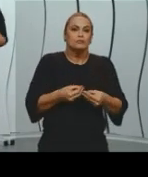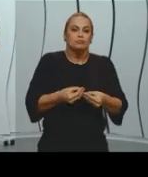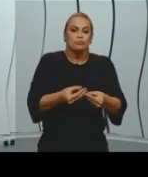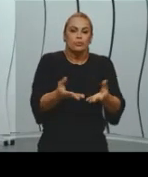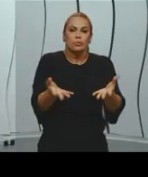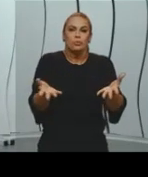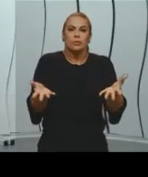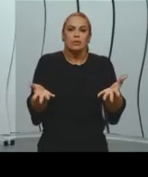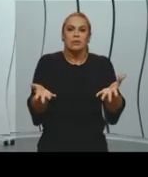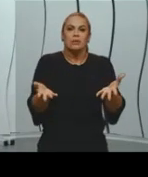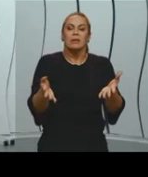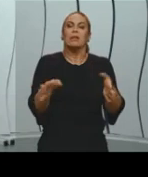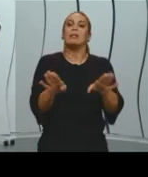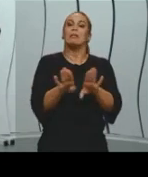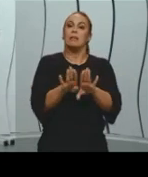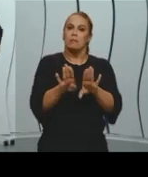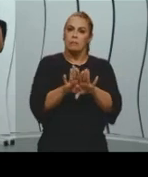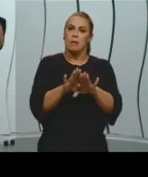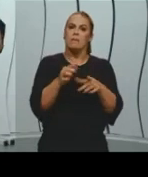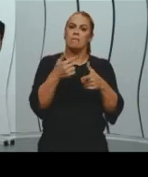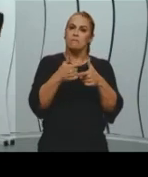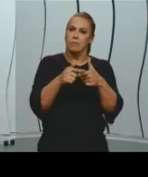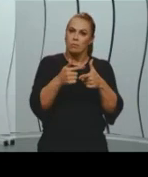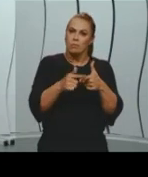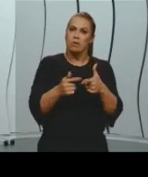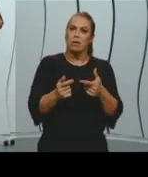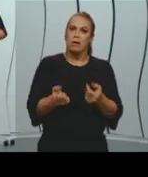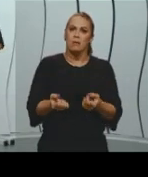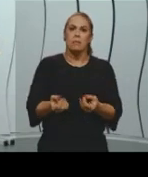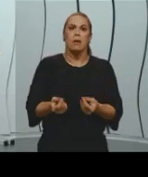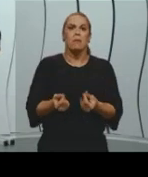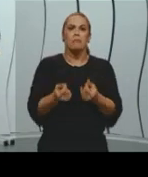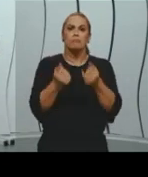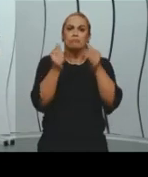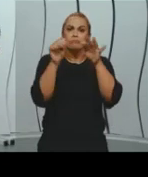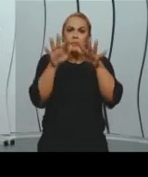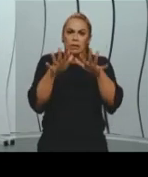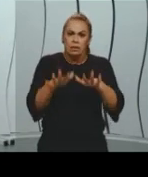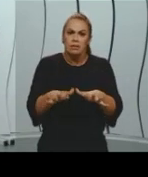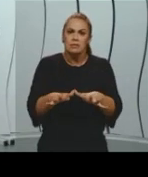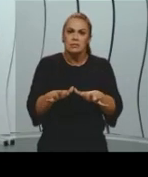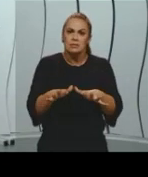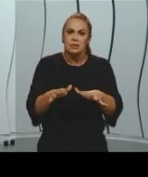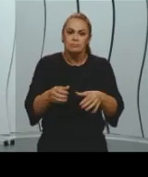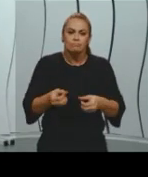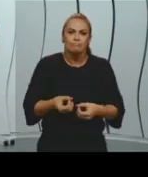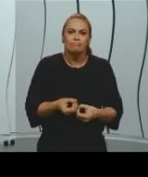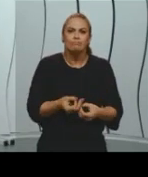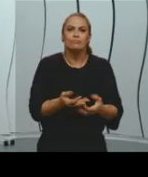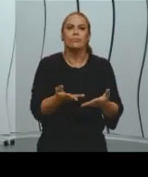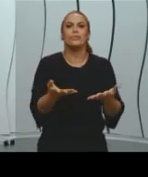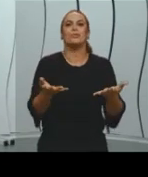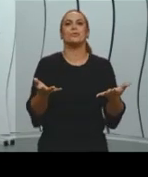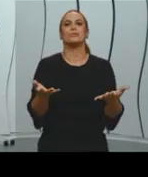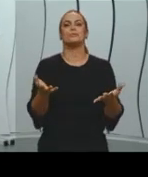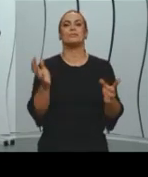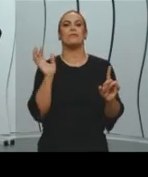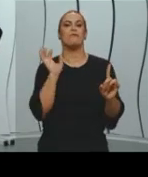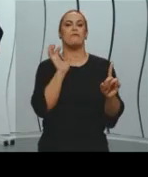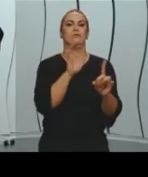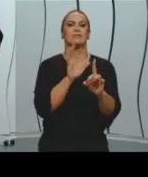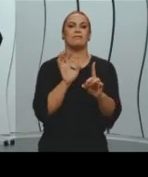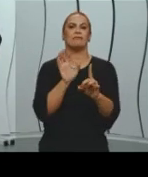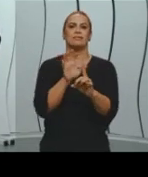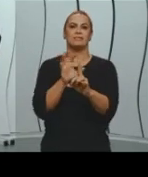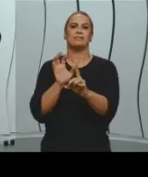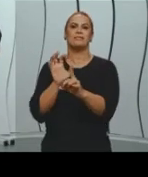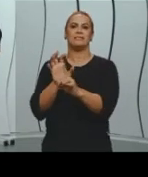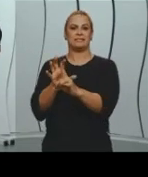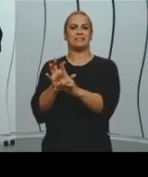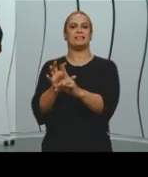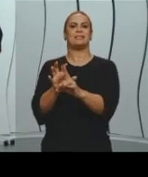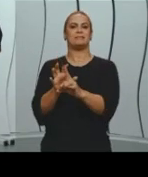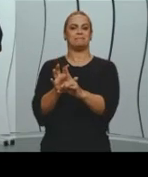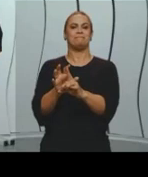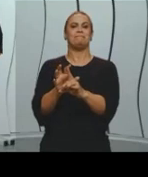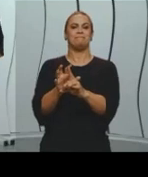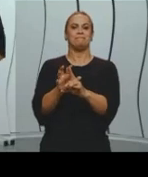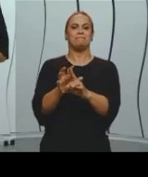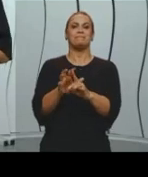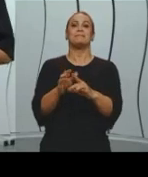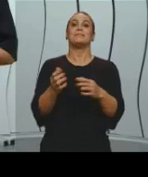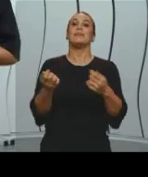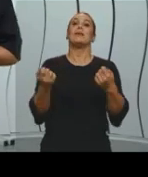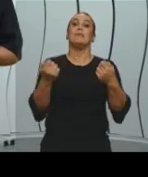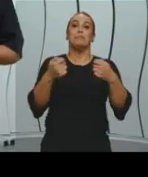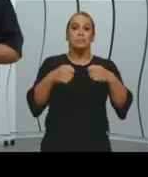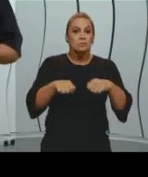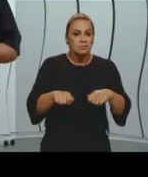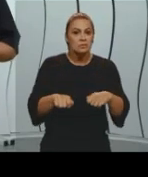a crise em Portugal pode chegar à Espanha e pode começar a virar uma onda e acabar comprometendo a